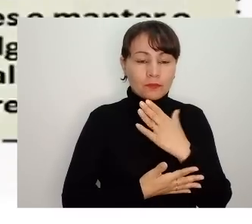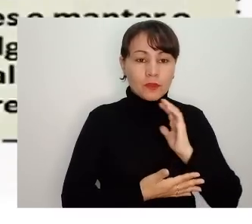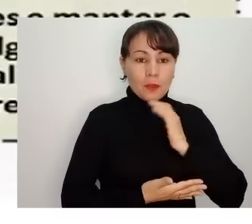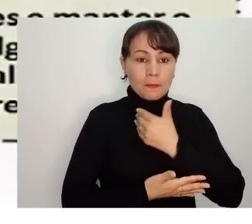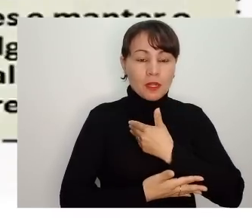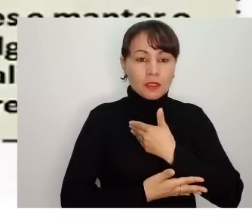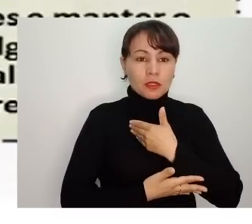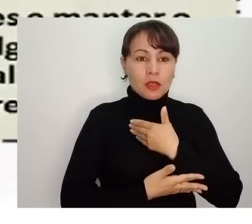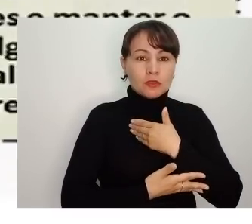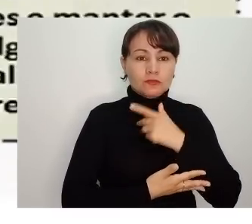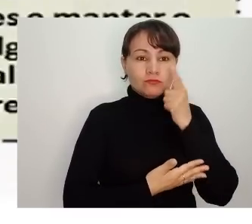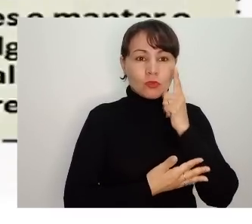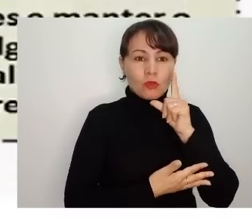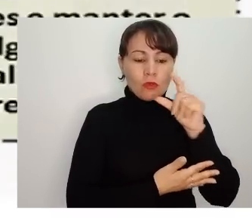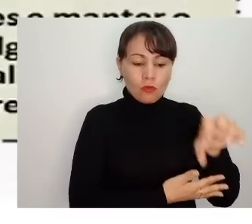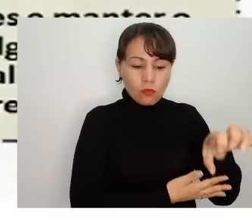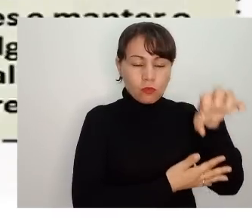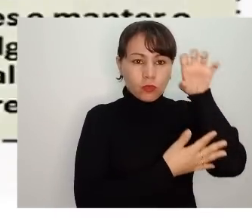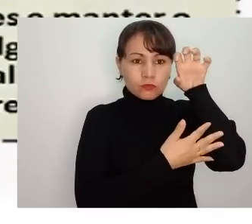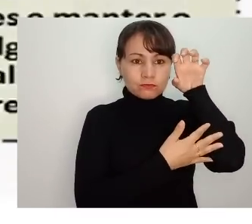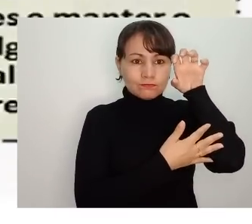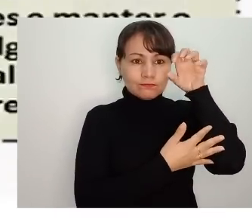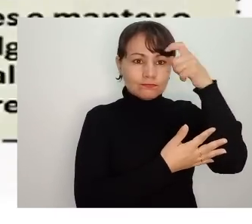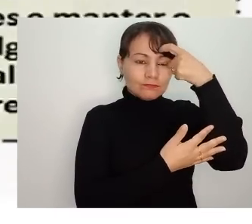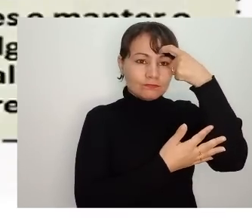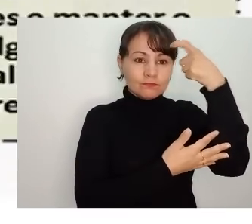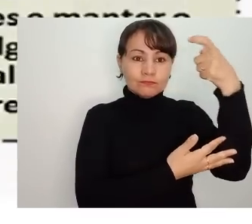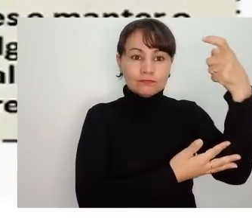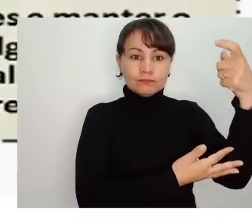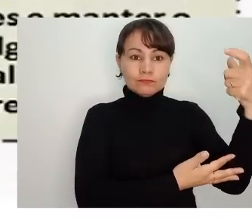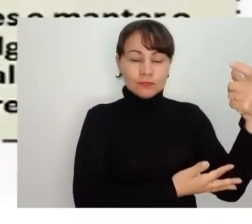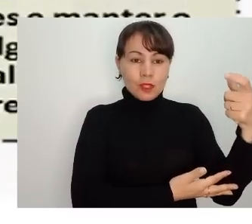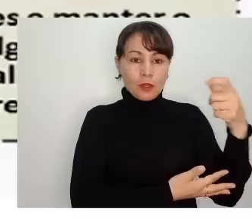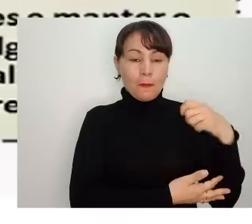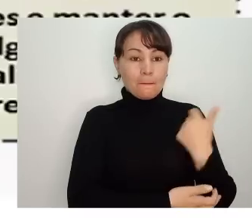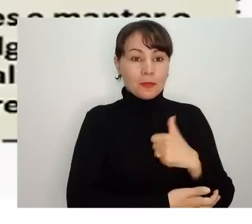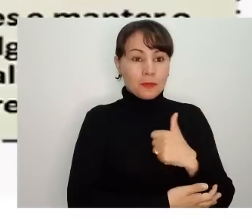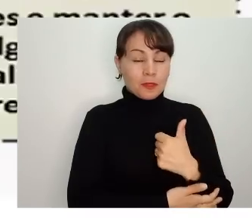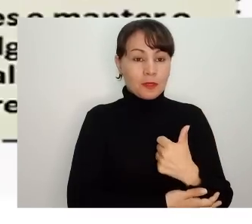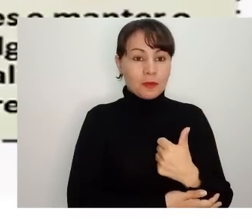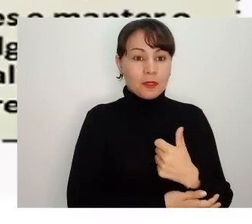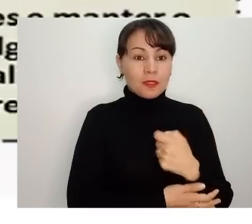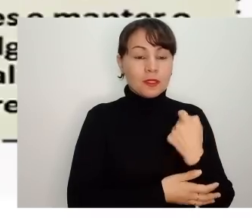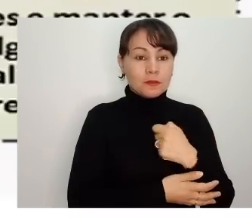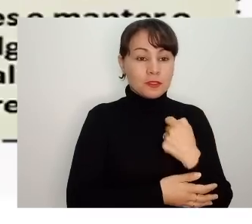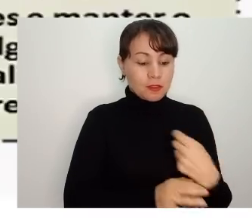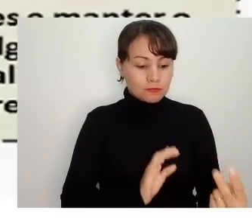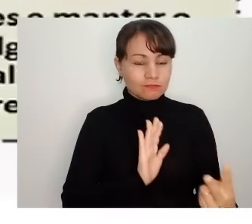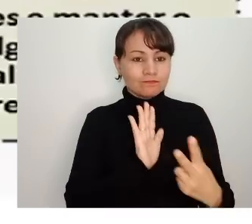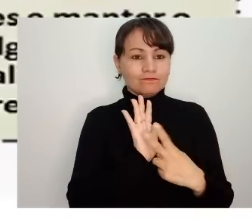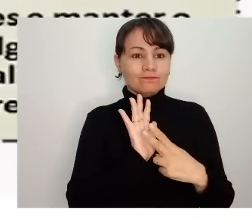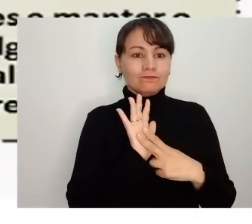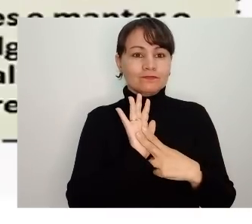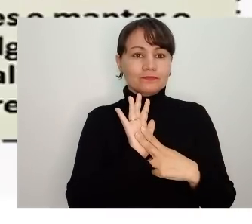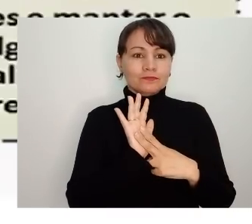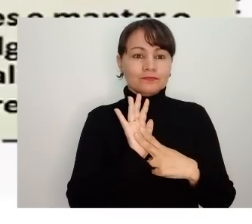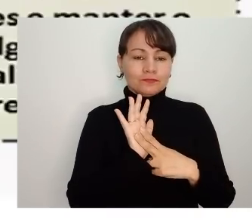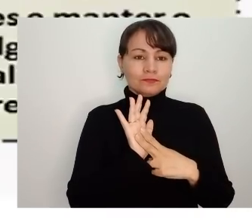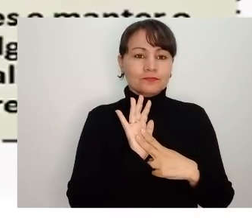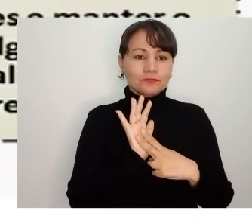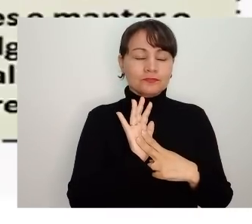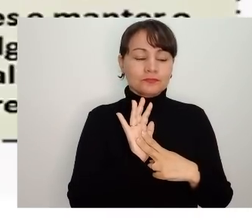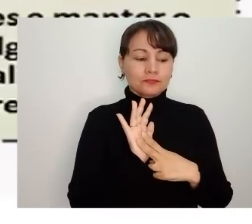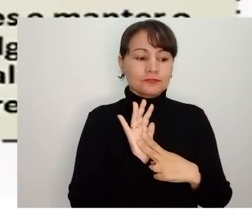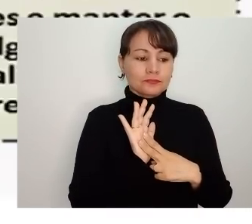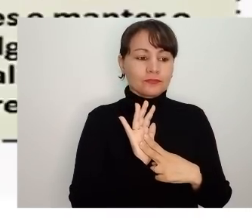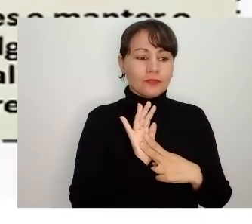Bom, para nós adquirirmos o conhecimento, primeiramente nós temos que prestar atenção naquilo que